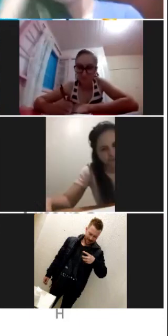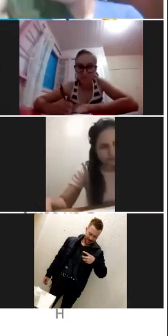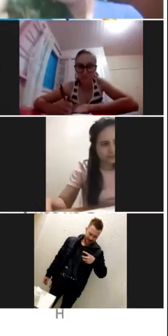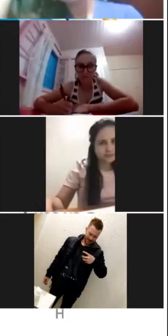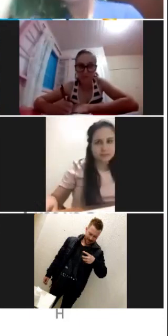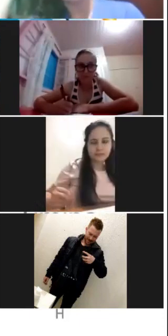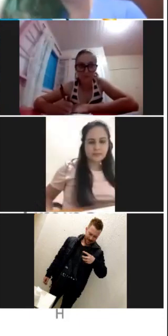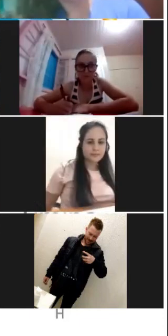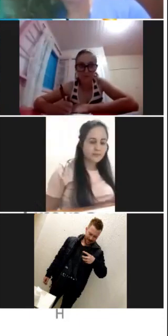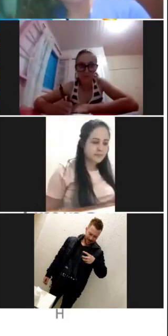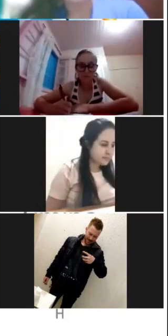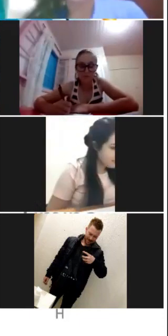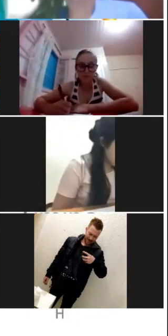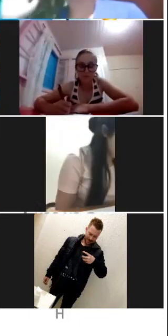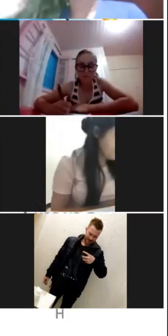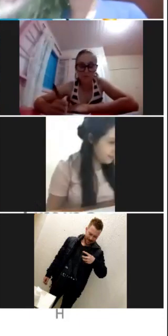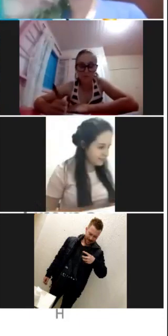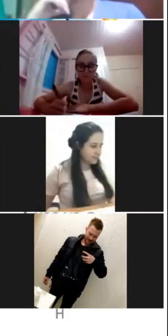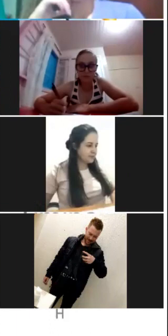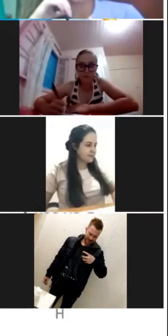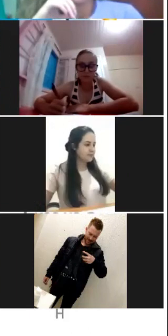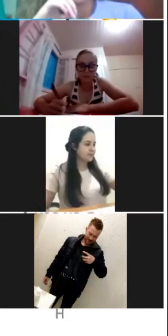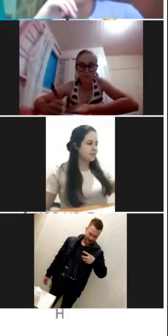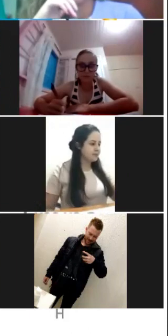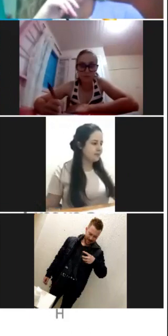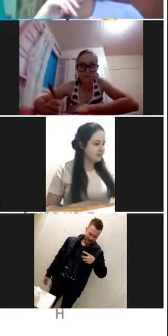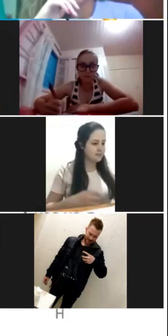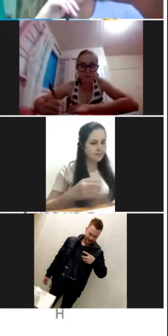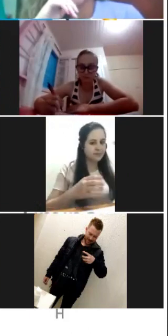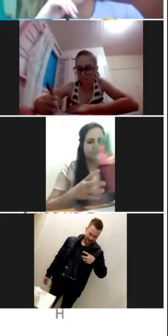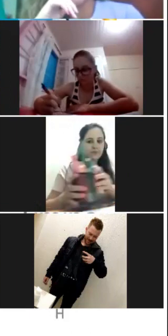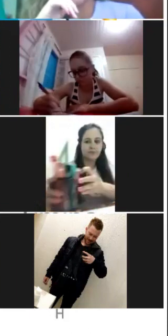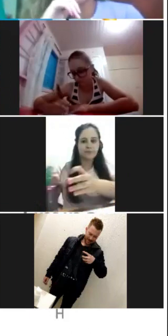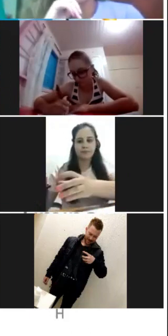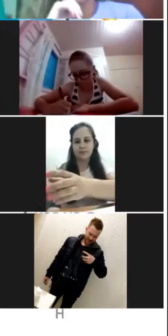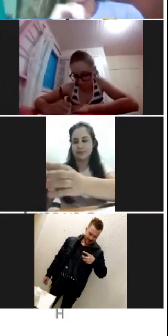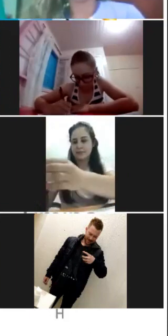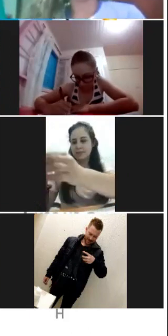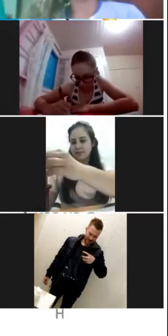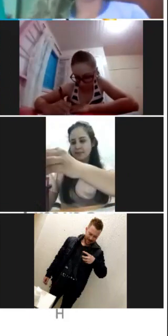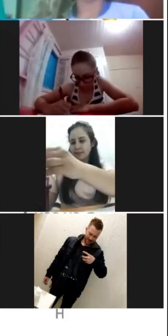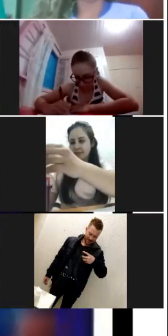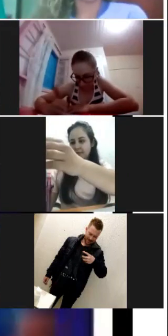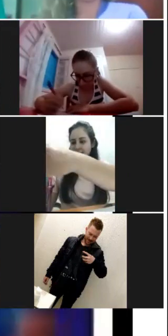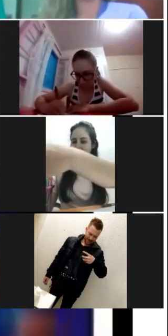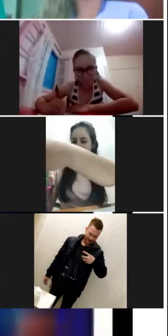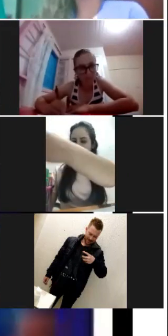Na mesma fita, as ligações fosfodiéster ligam o açúcar de um nucleotídeo com o fosfato do próximo, né? Basicamente